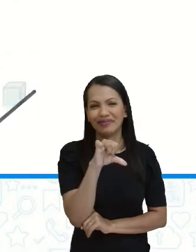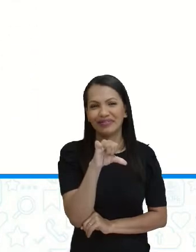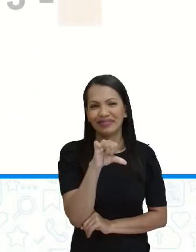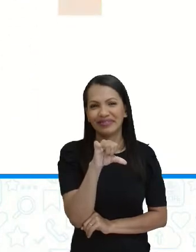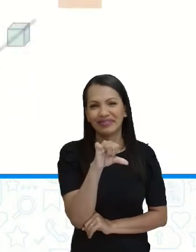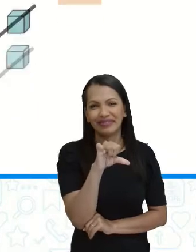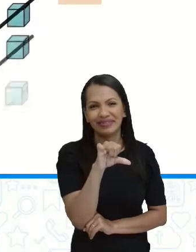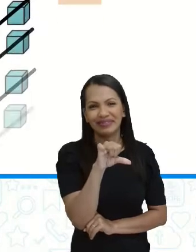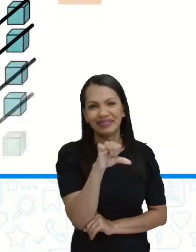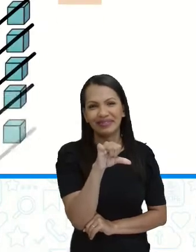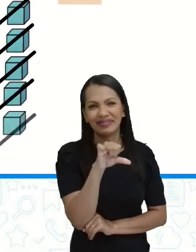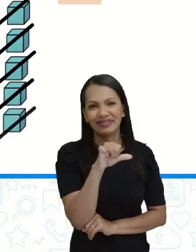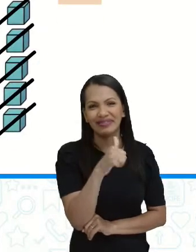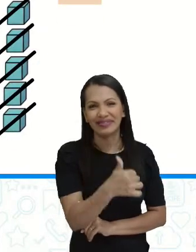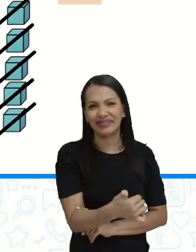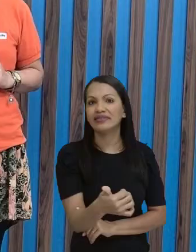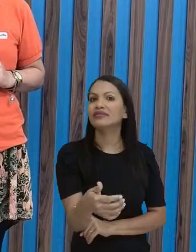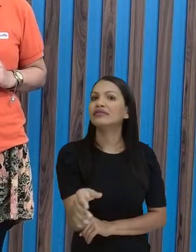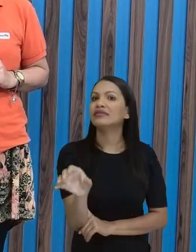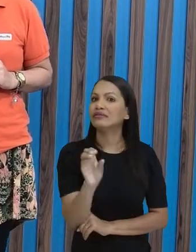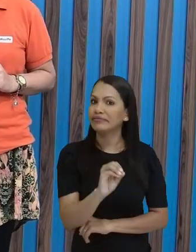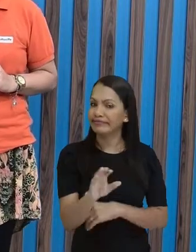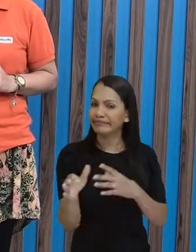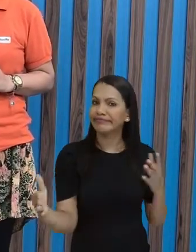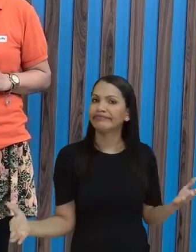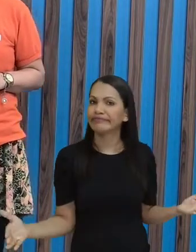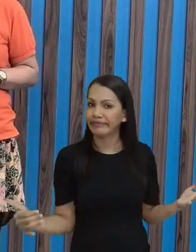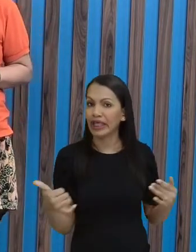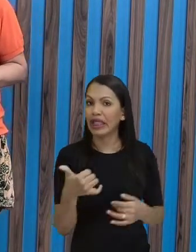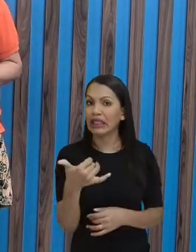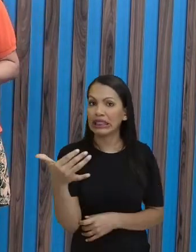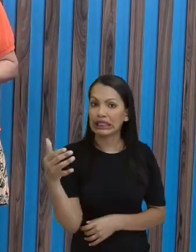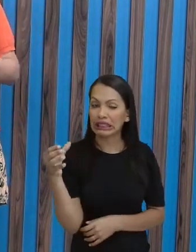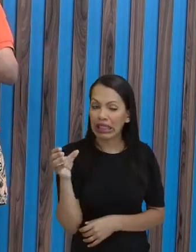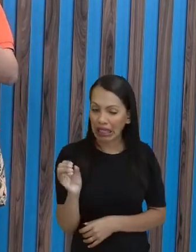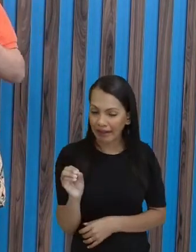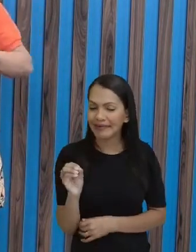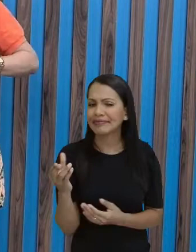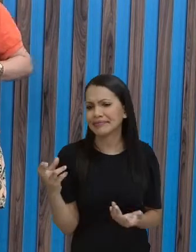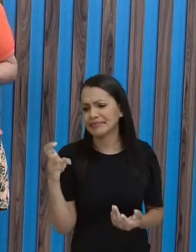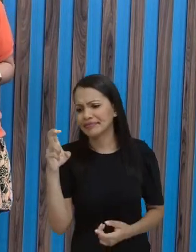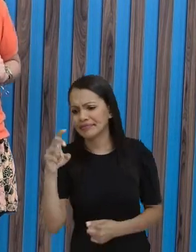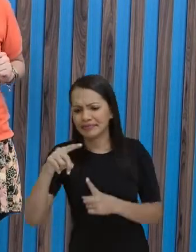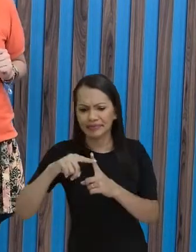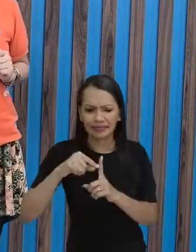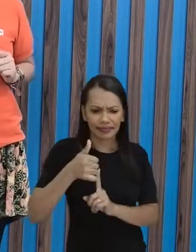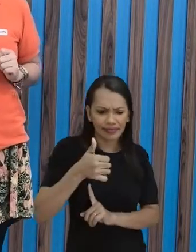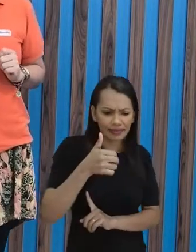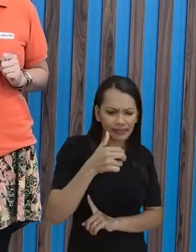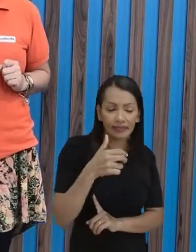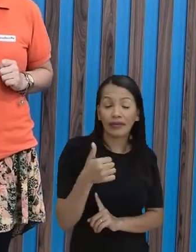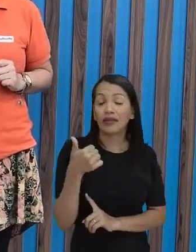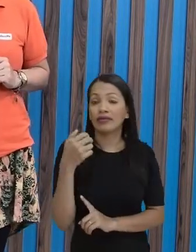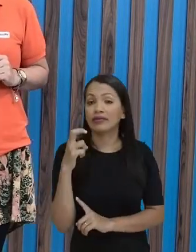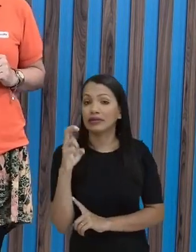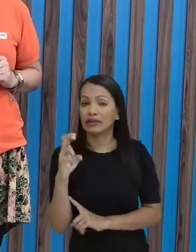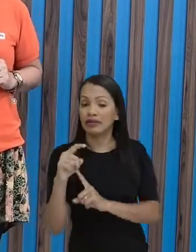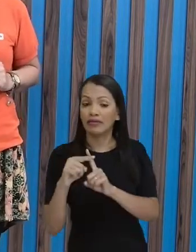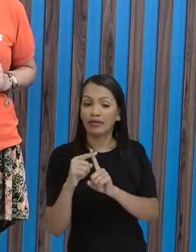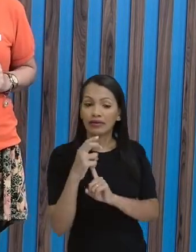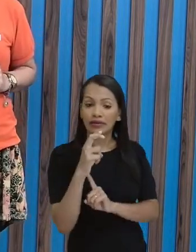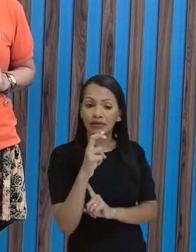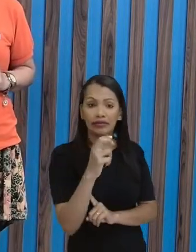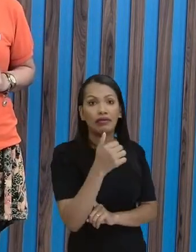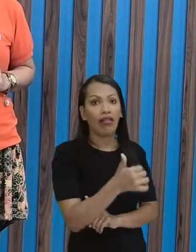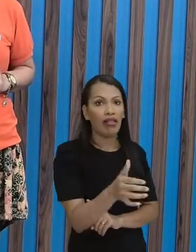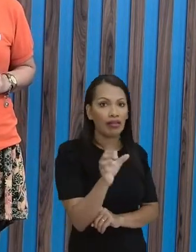9 e 10, ou seja, 10 unidades. Eu poderia até trocar aí por uma barrinha, que é uma